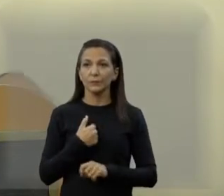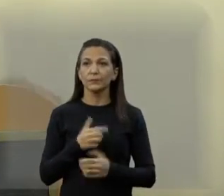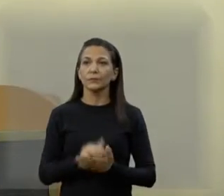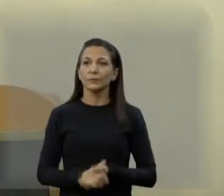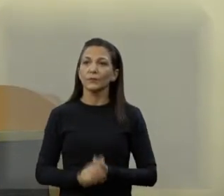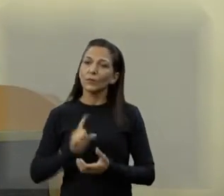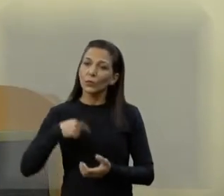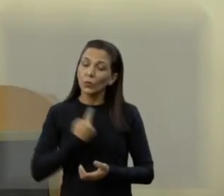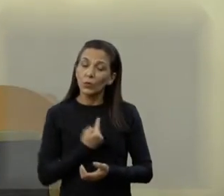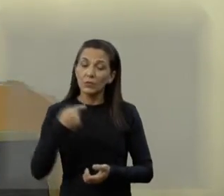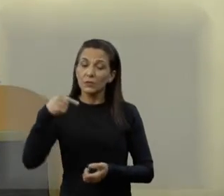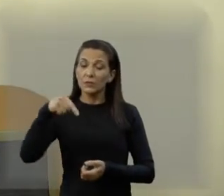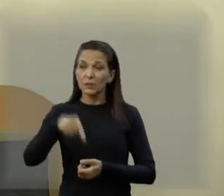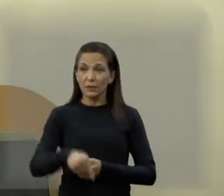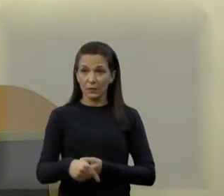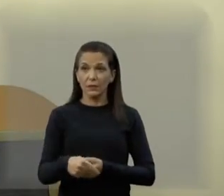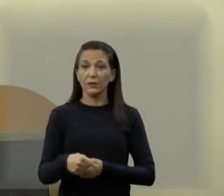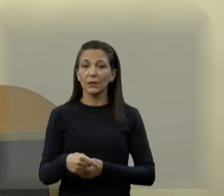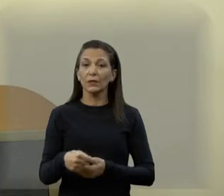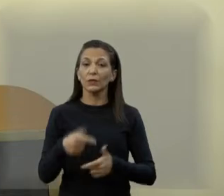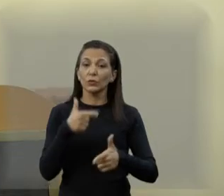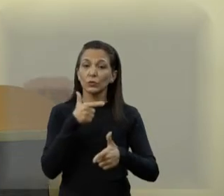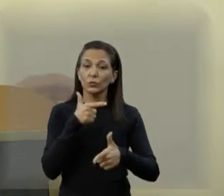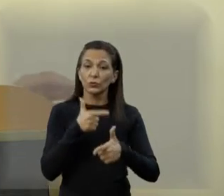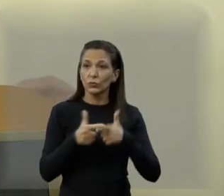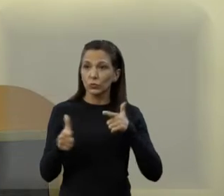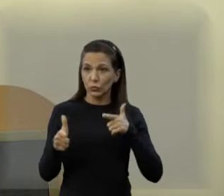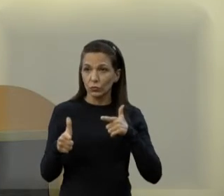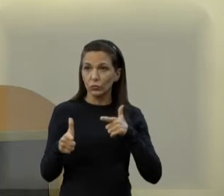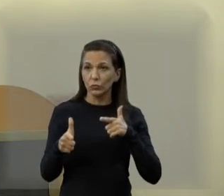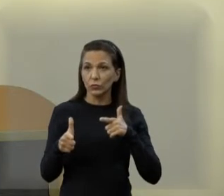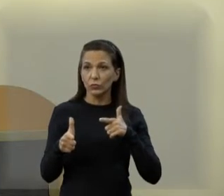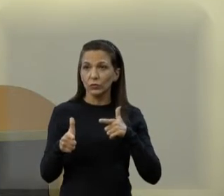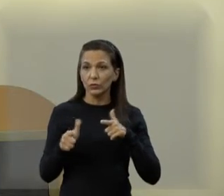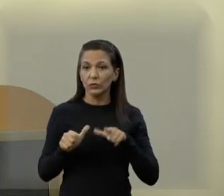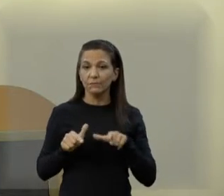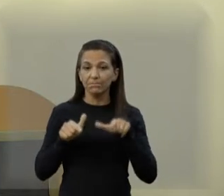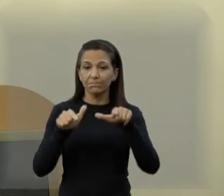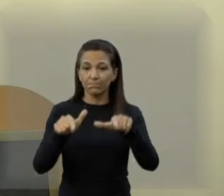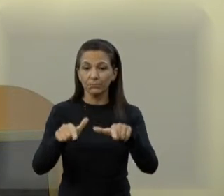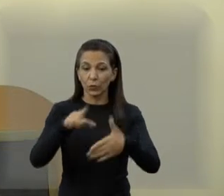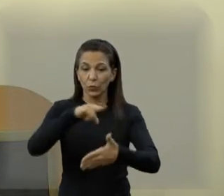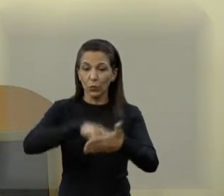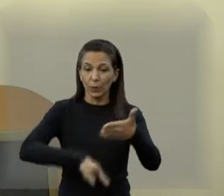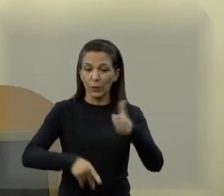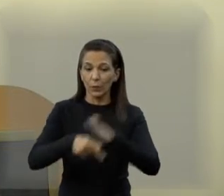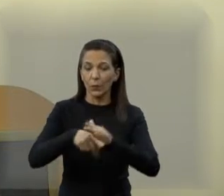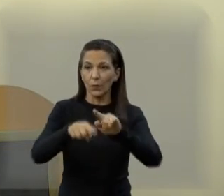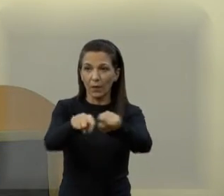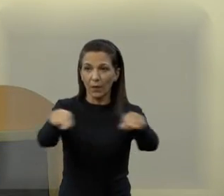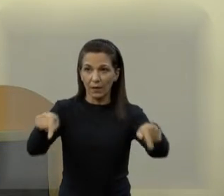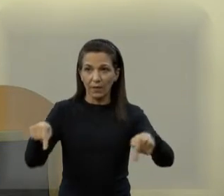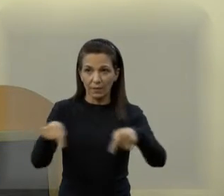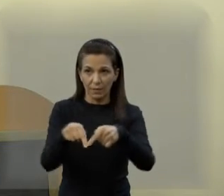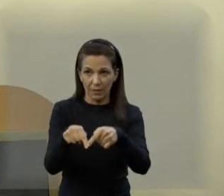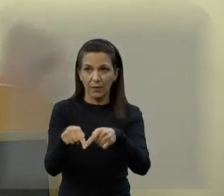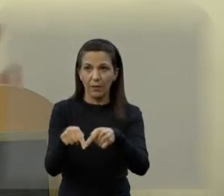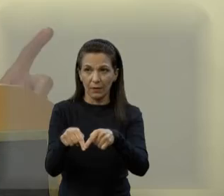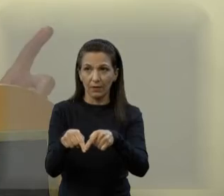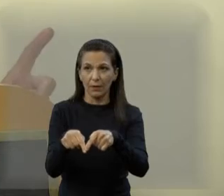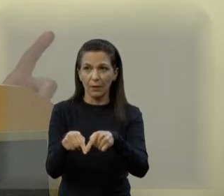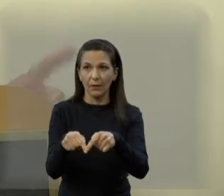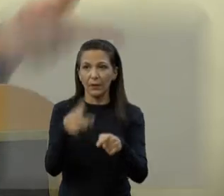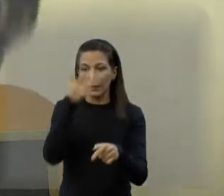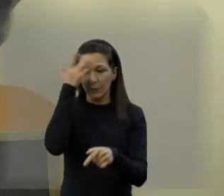nós estamos aqui para tá tratando da questão da título titulação das terras para os